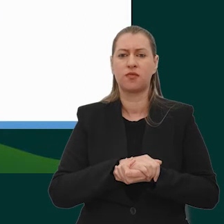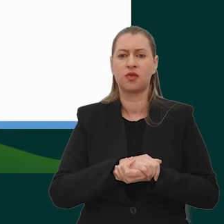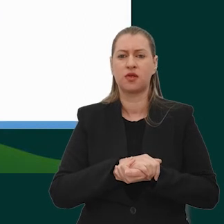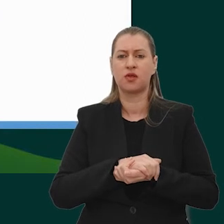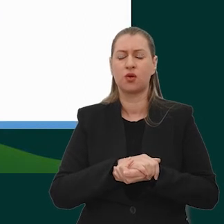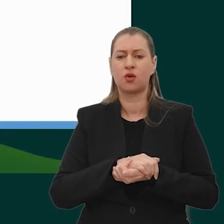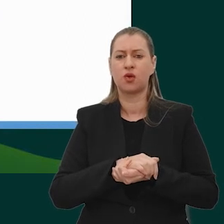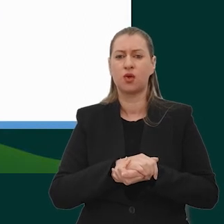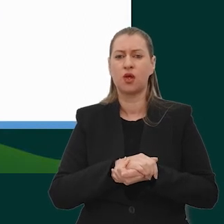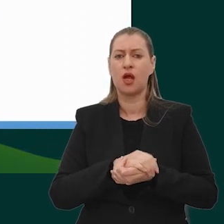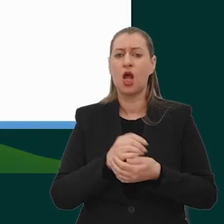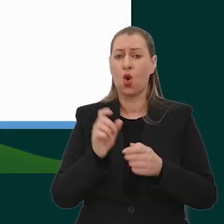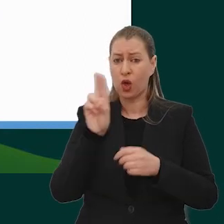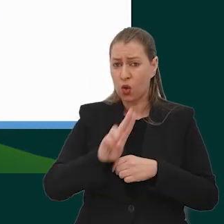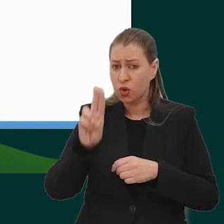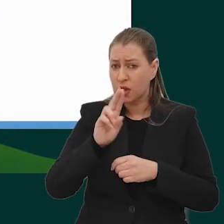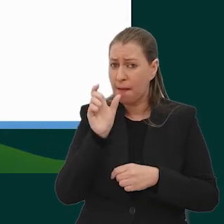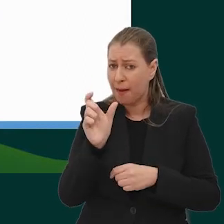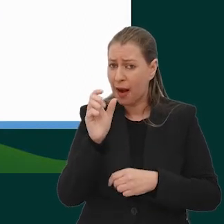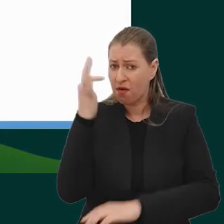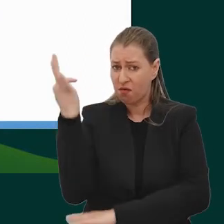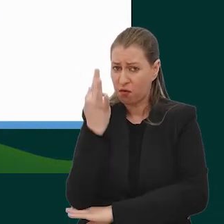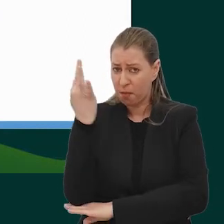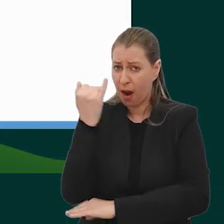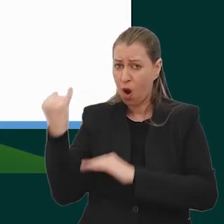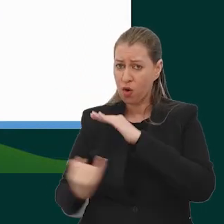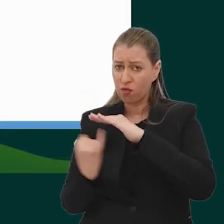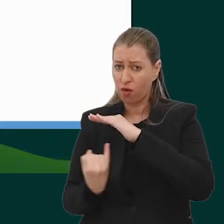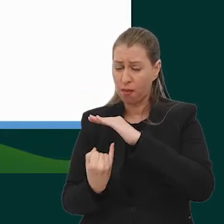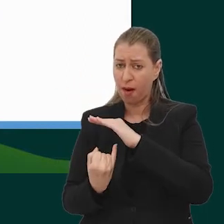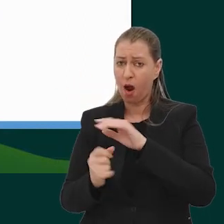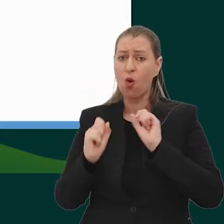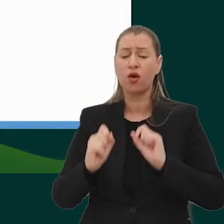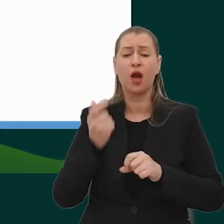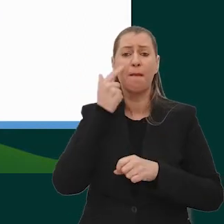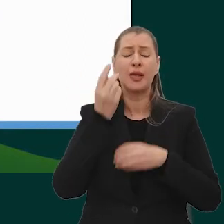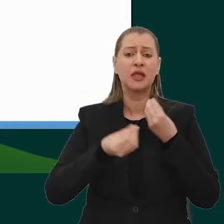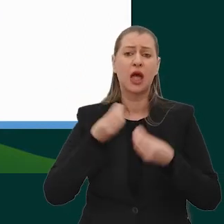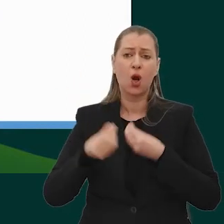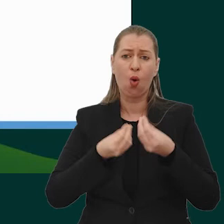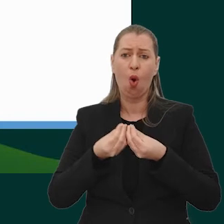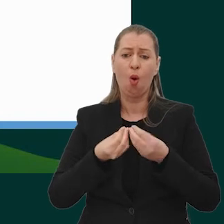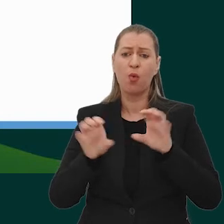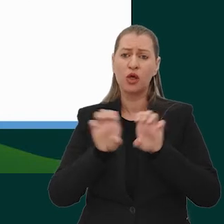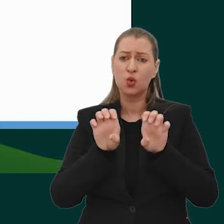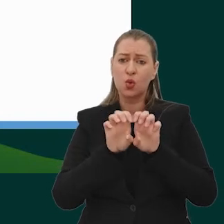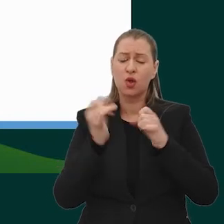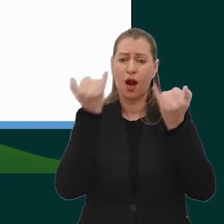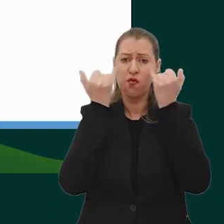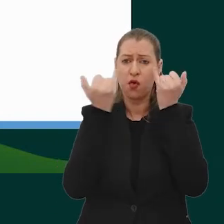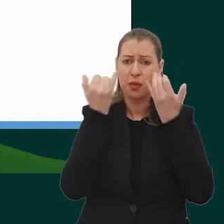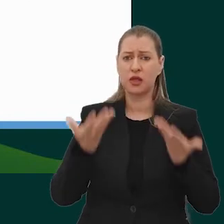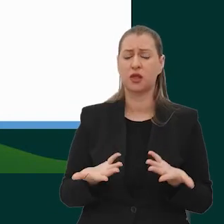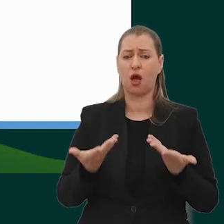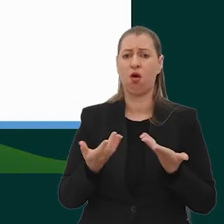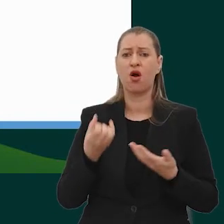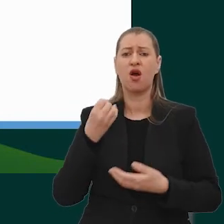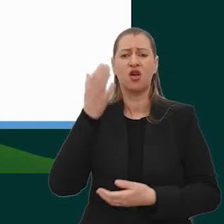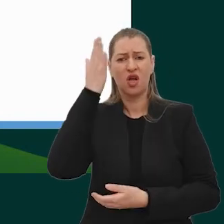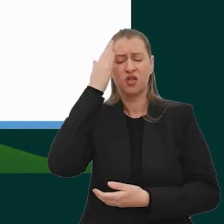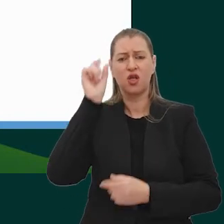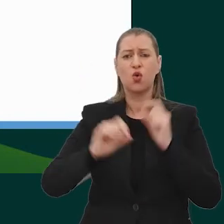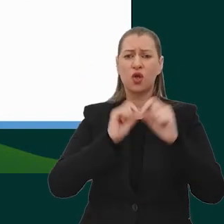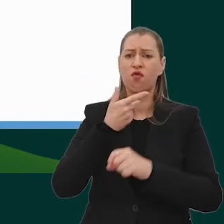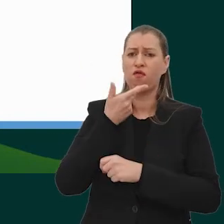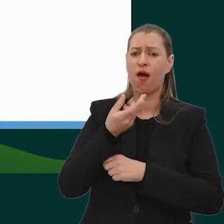dizer com palavras formais ou informais. Eu tenho que pensar como eu vou estruturar essa informação, se eu já sei o que eu vou dizer e